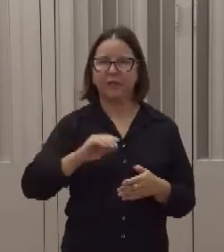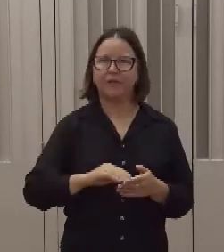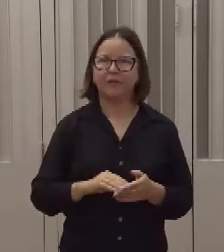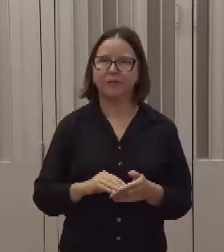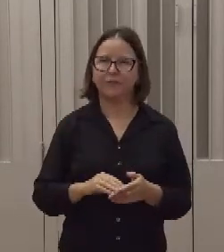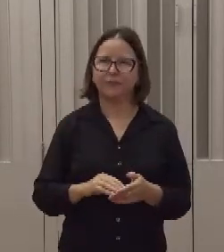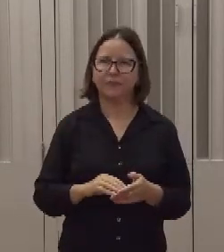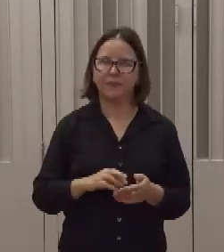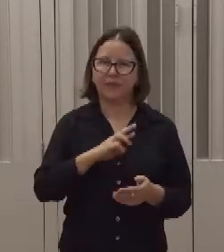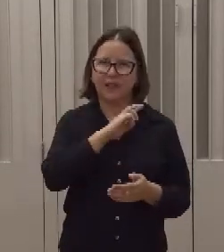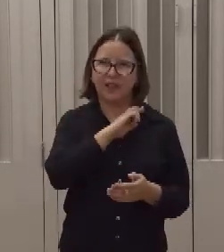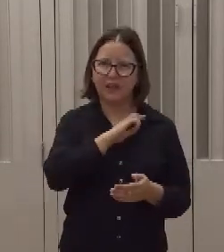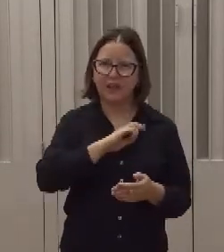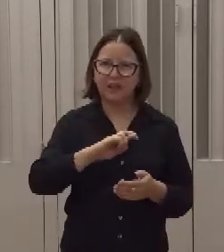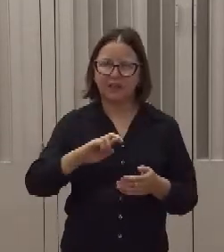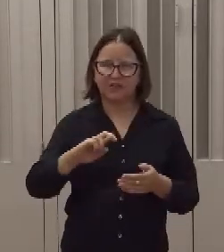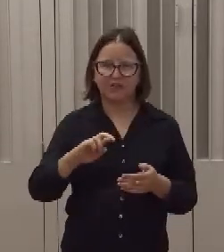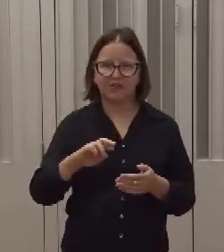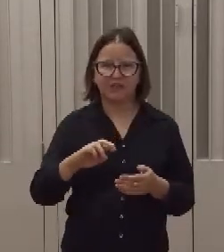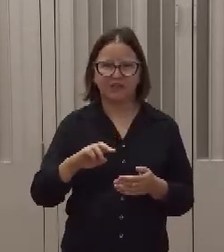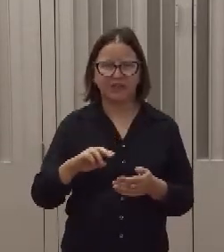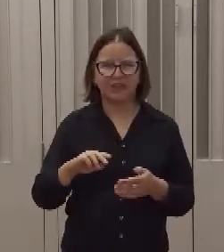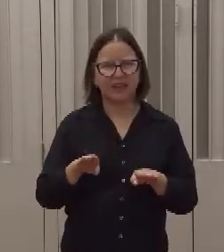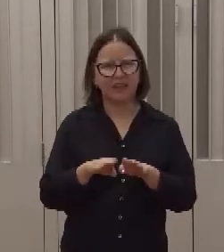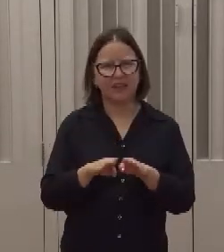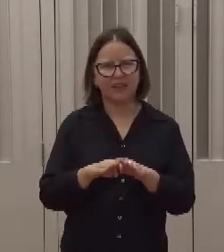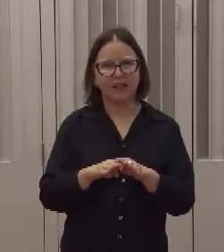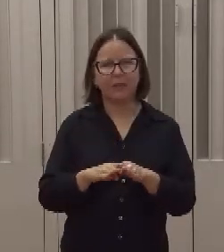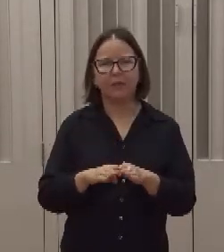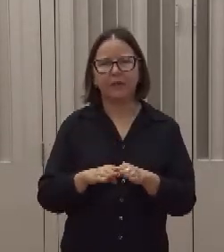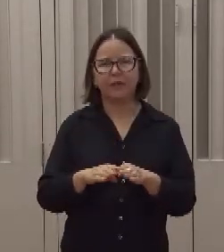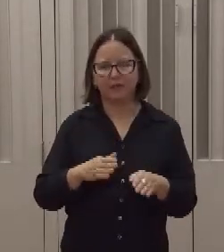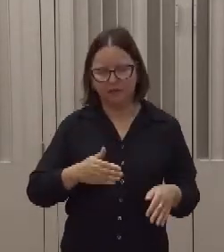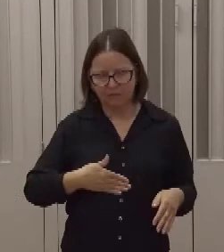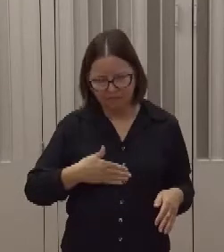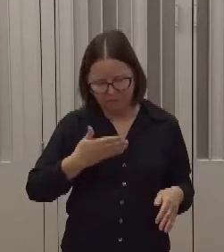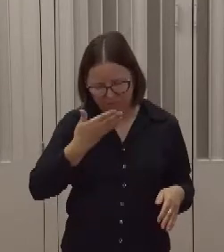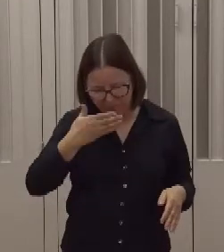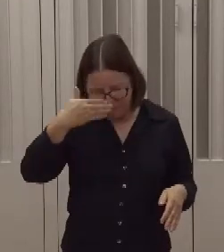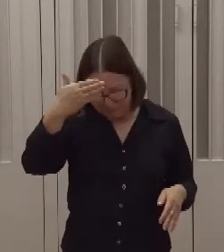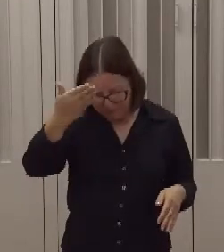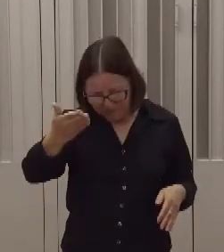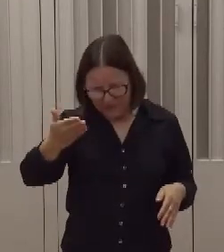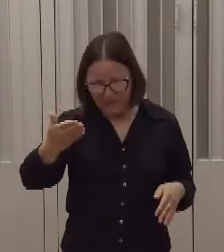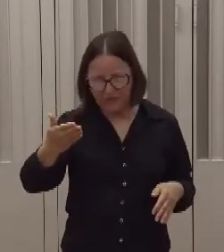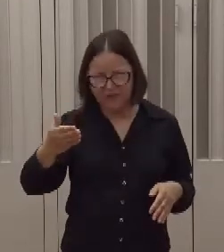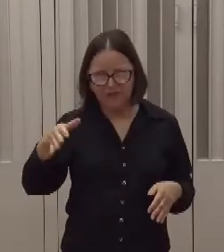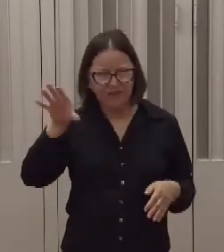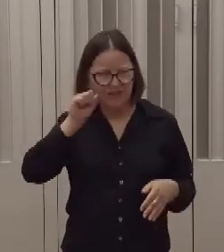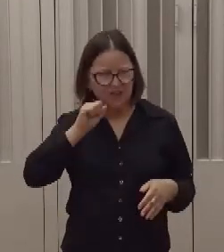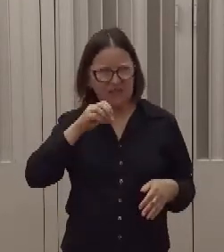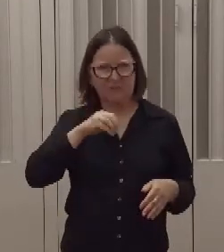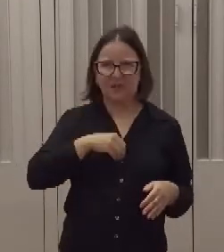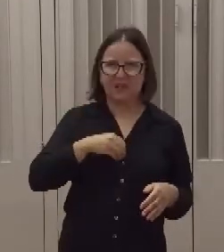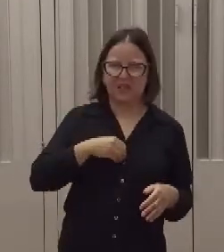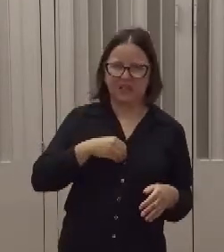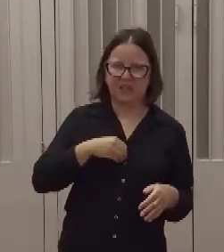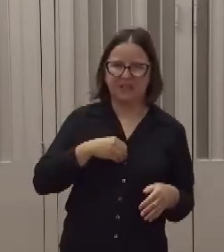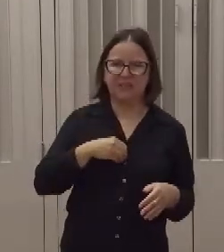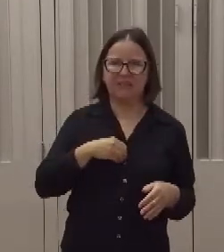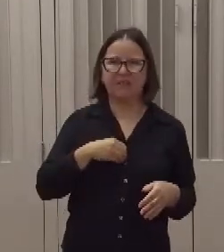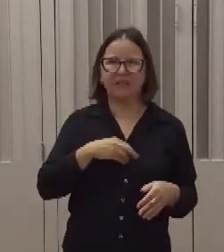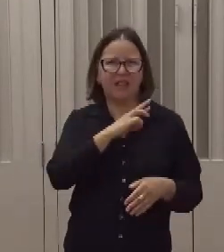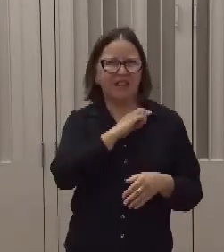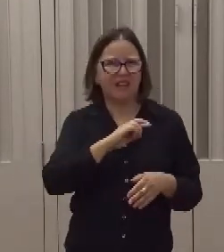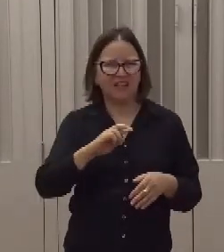e seitas como o islamismo, o espiritismo e aquelas que praticam o ocultismo abraçam muitos